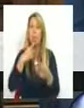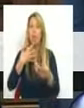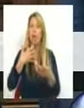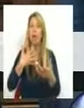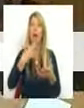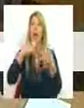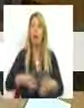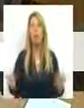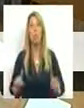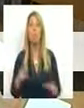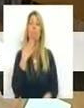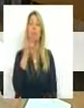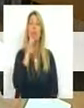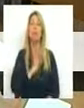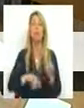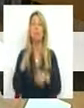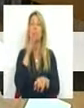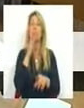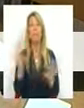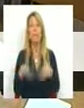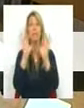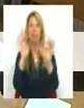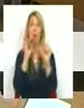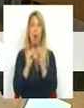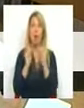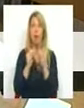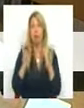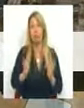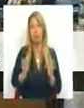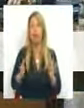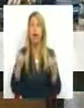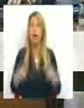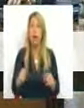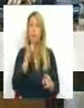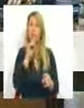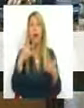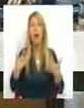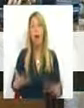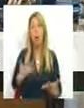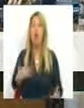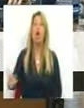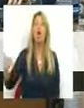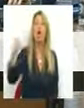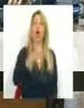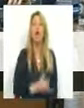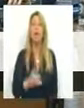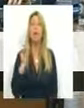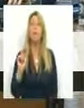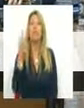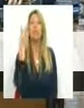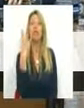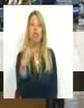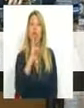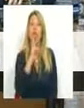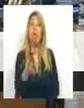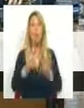Muito obrigado, Sr. Deputado. Ora bem, conforme combinámos, temos a possibilidade agora de uma ronda de 3 minutos com